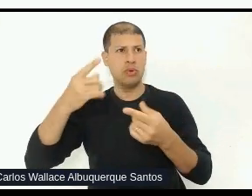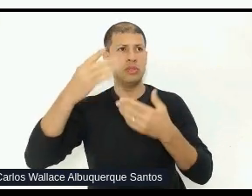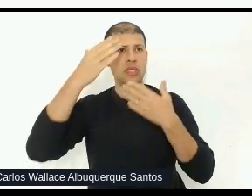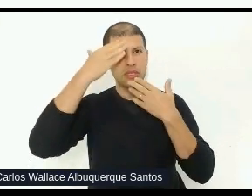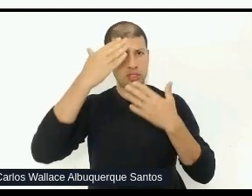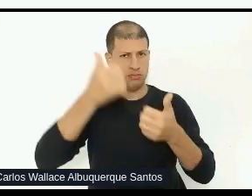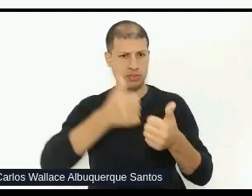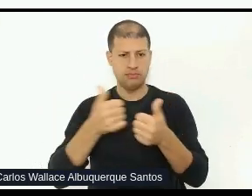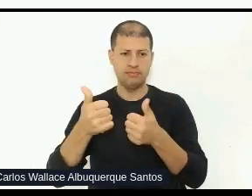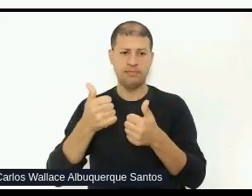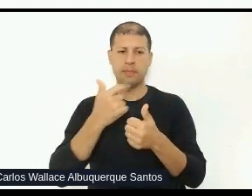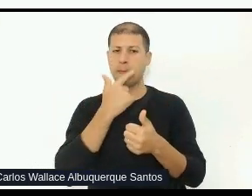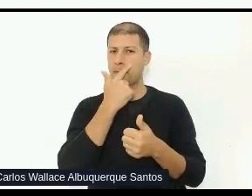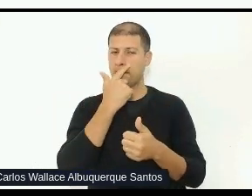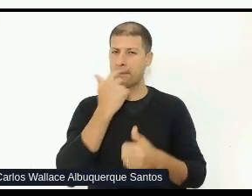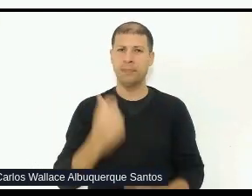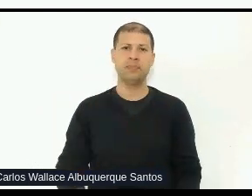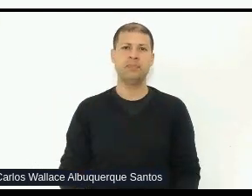agradecimento.